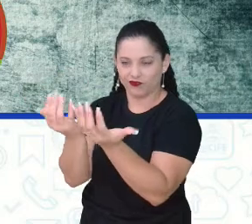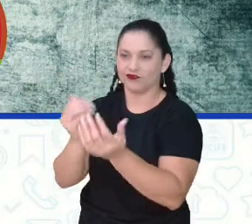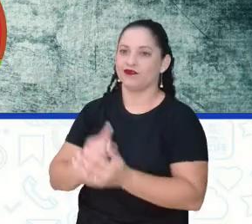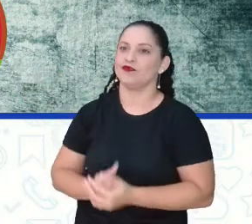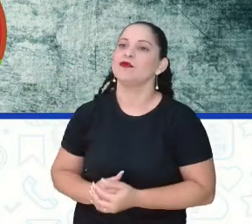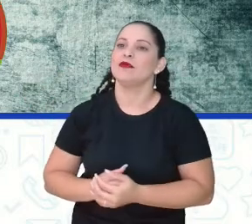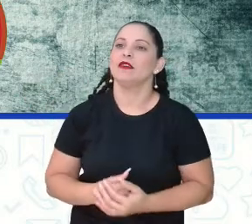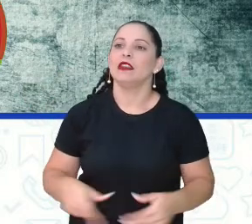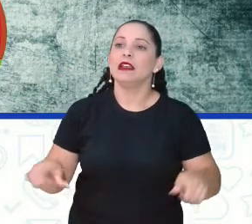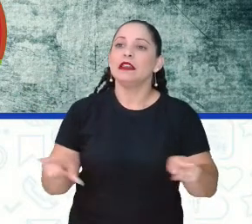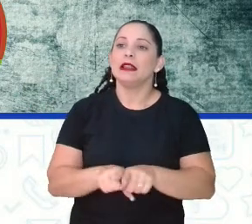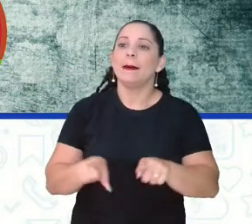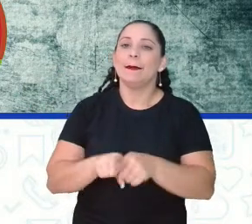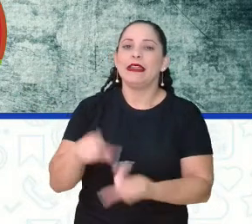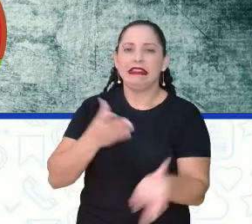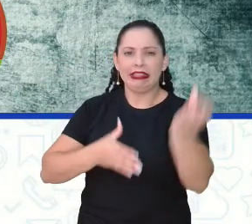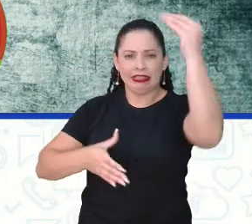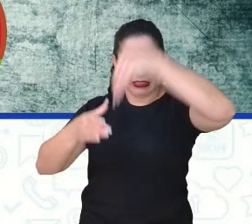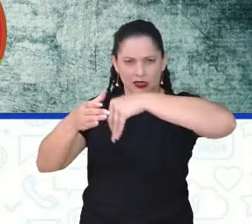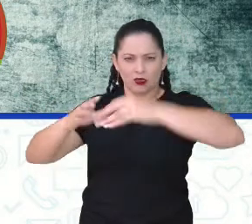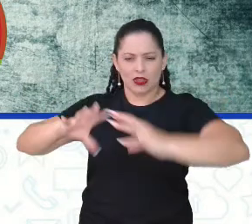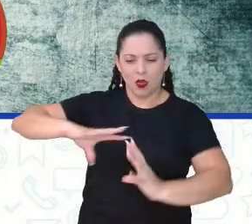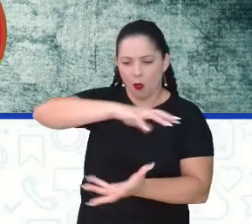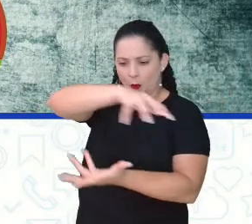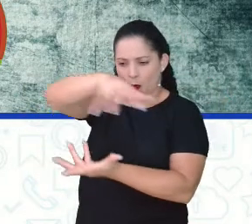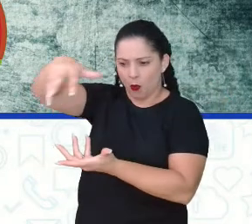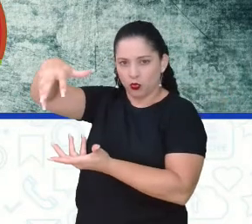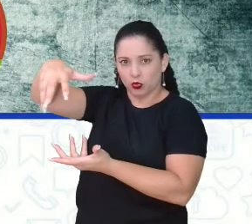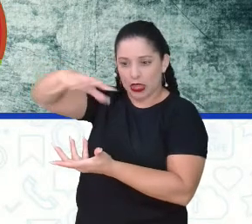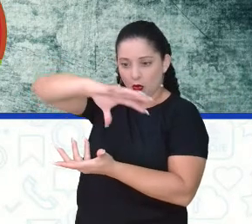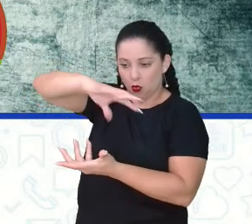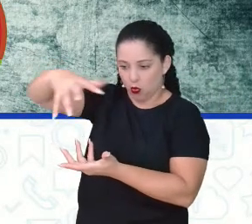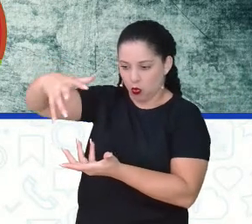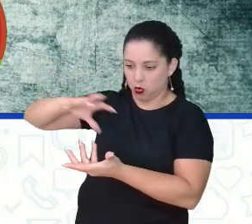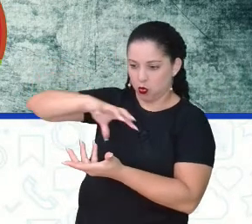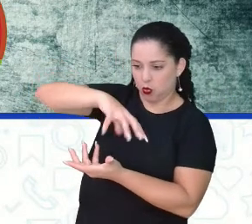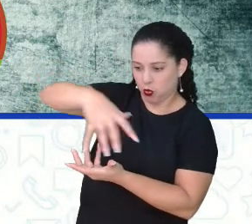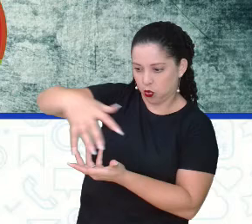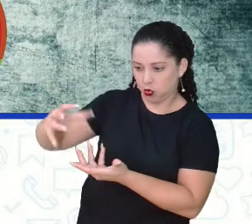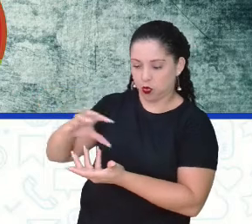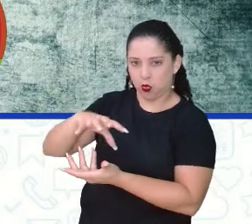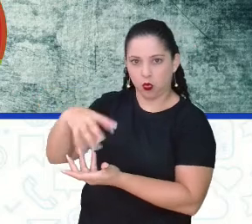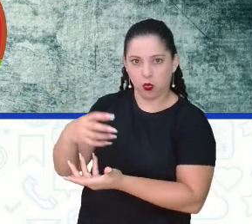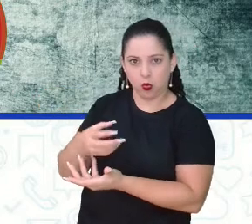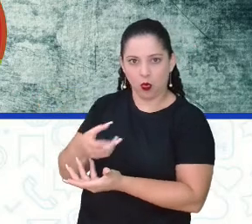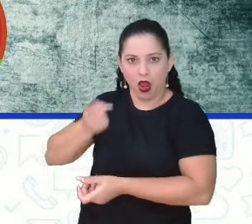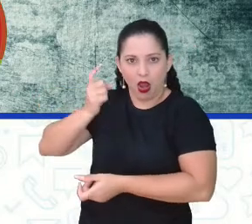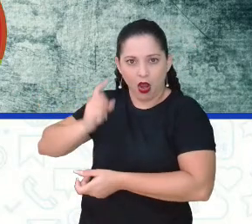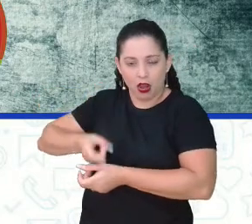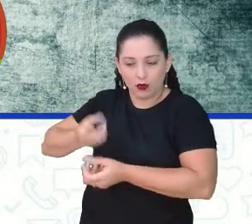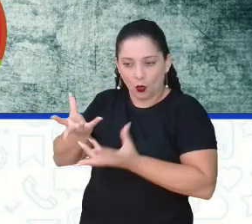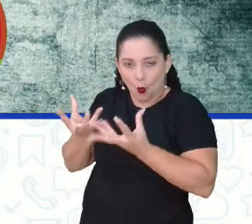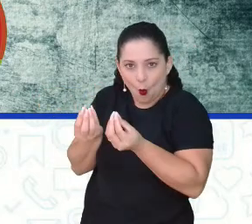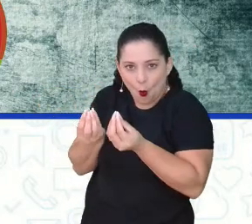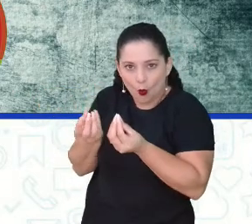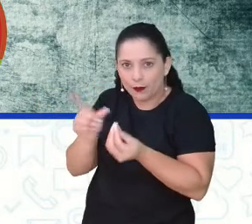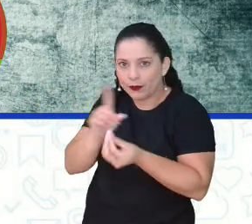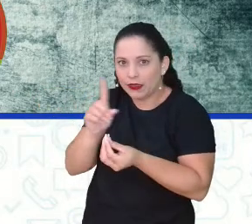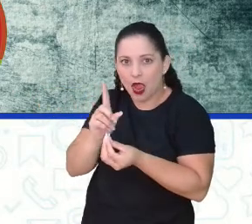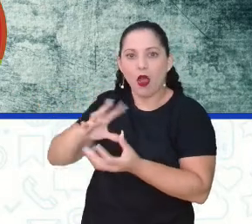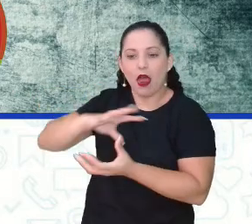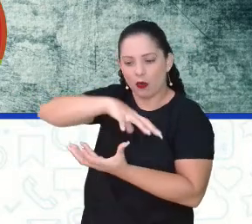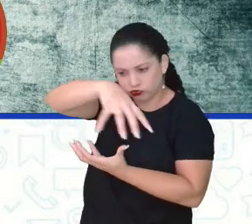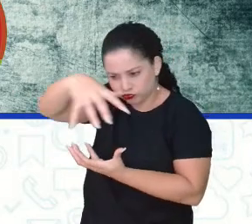a estrutura interna da Terra é maciça. Muita gente pensa que é oca. E a gente vai ver hoje que não.